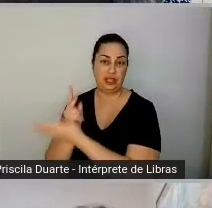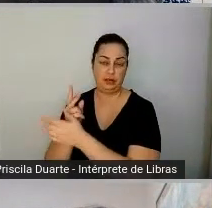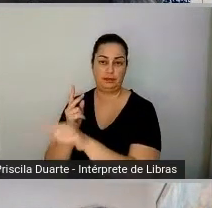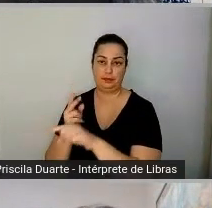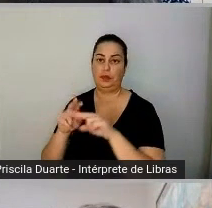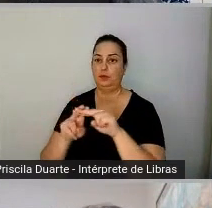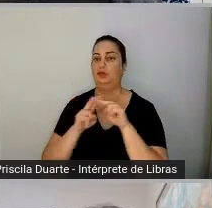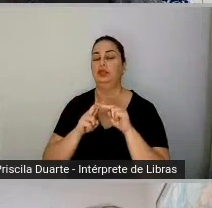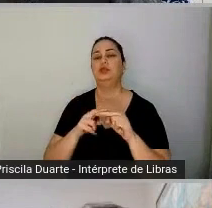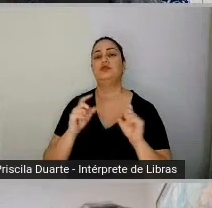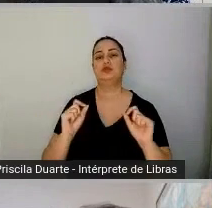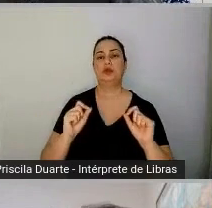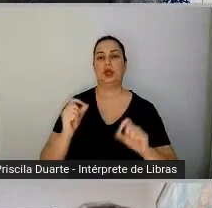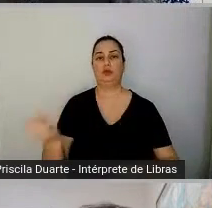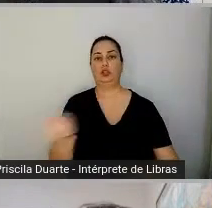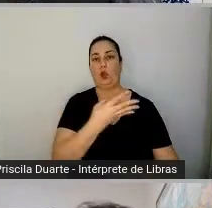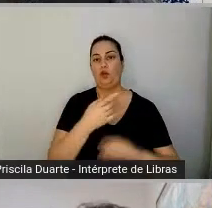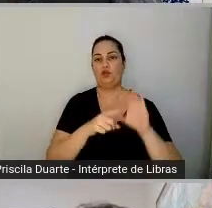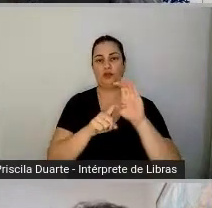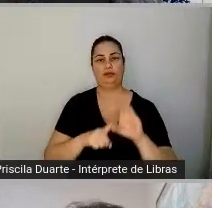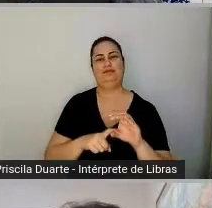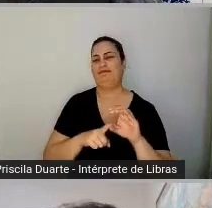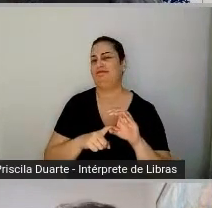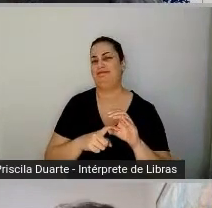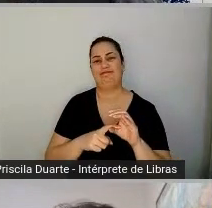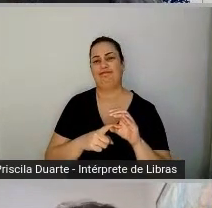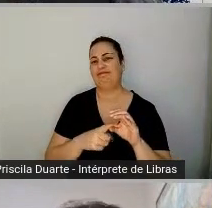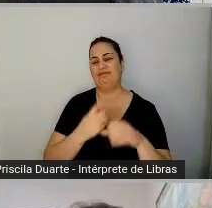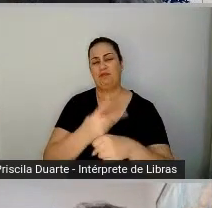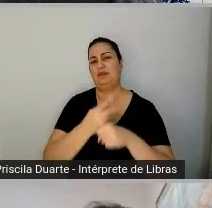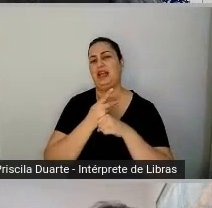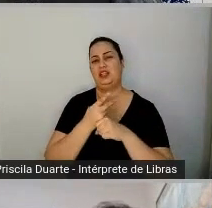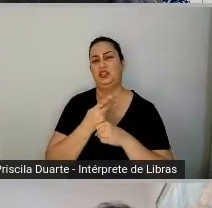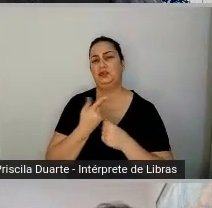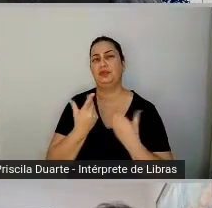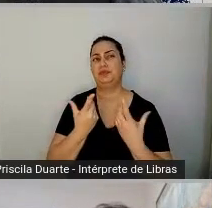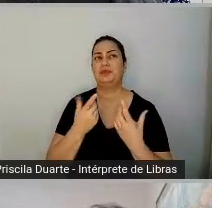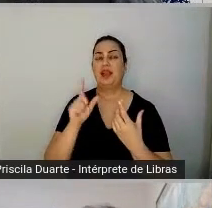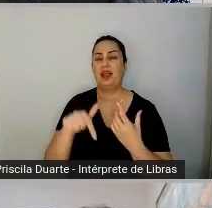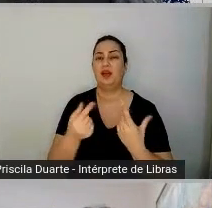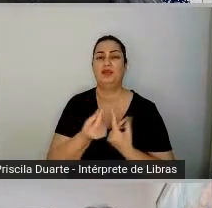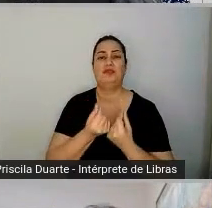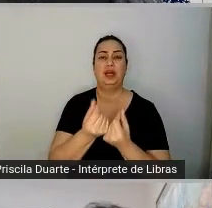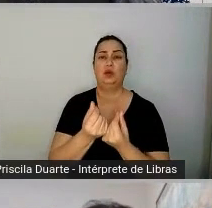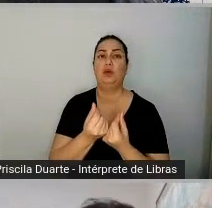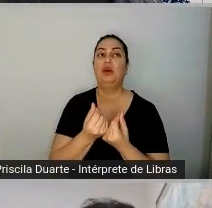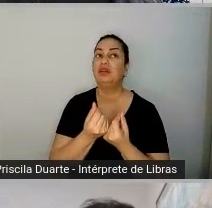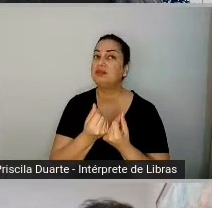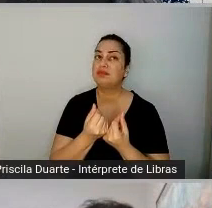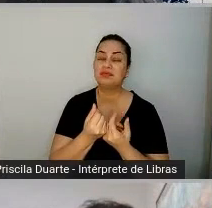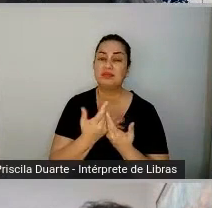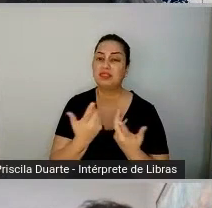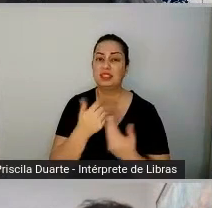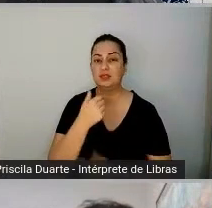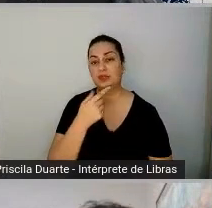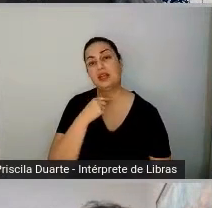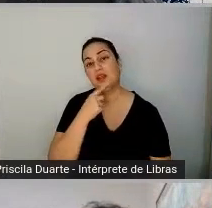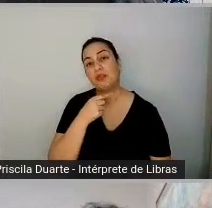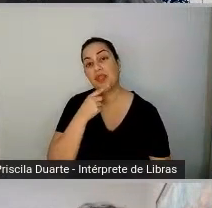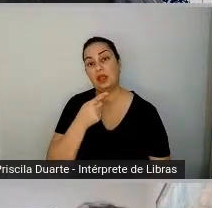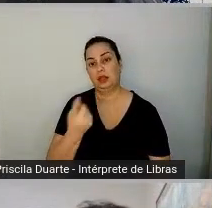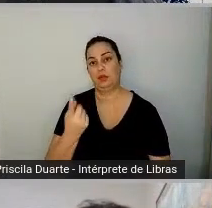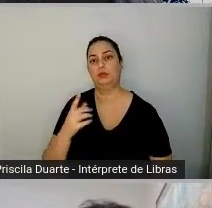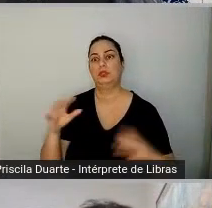uma receita importante que pode ir também para o desenvolvimento. E que os neoliberais e os que criticam o gráfico de